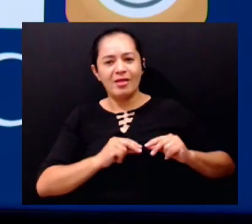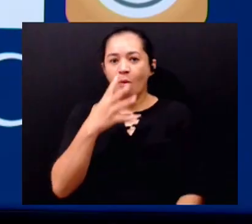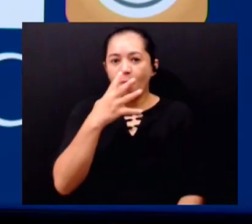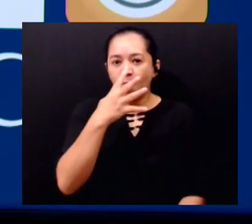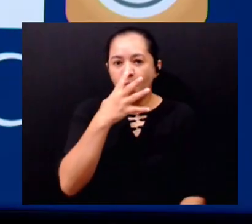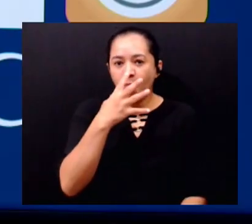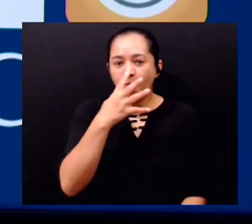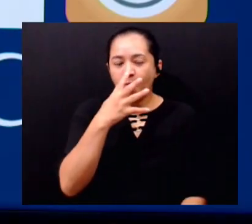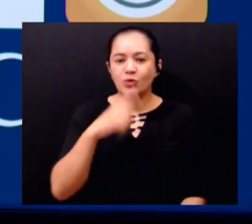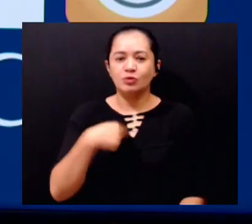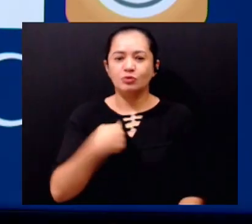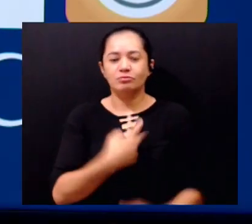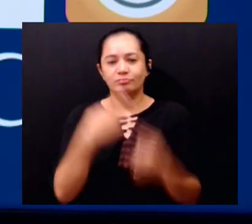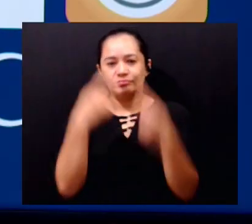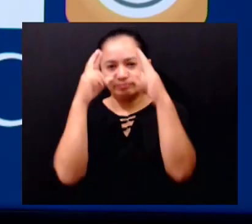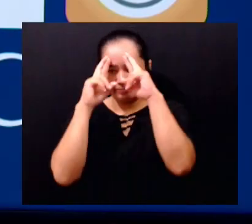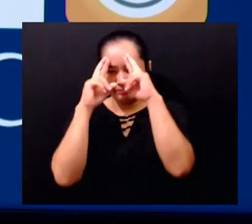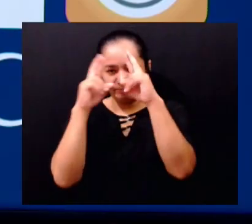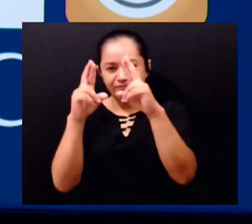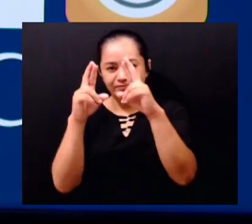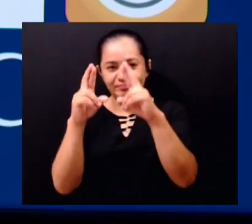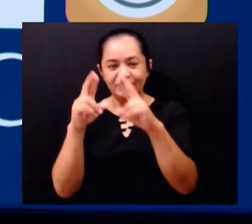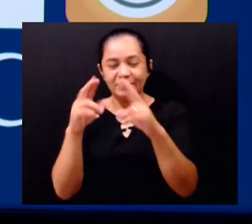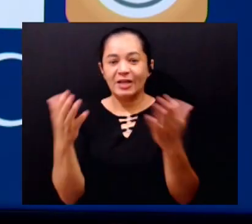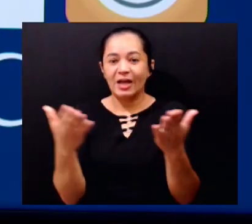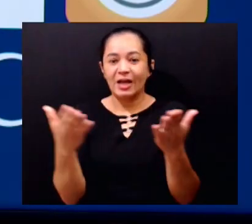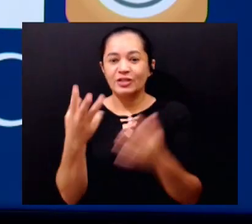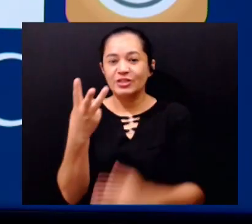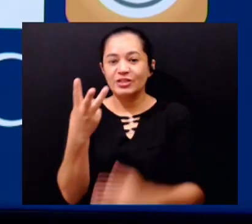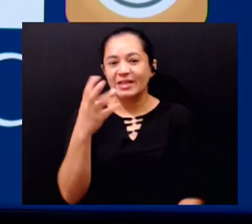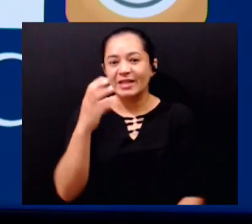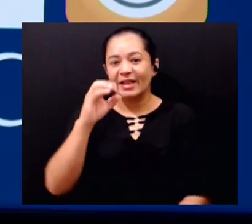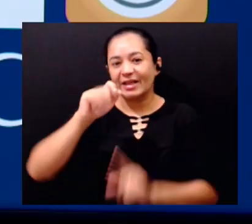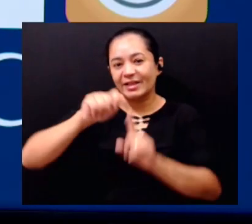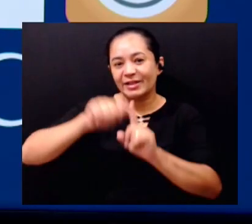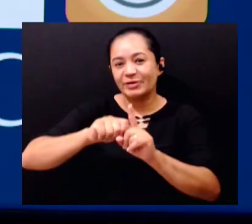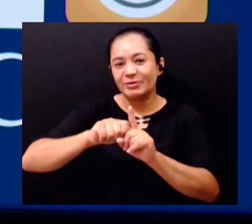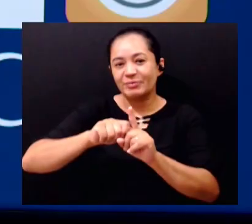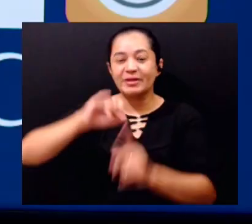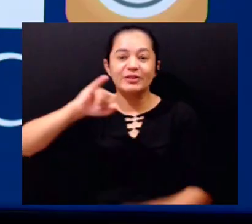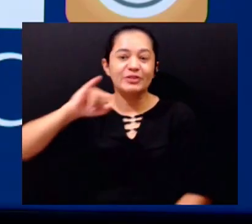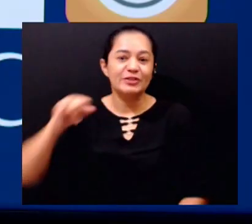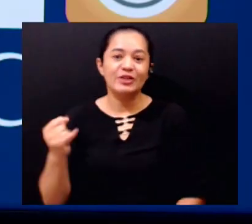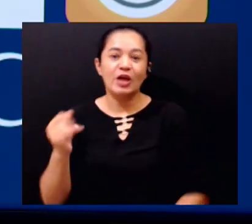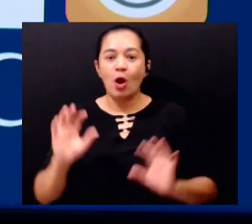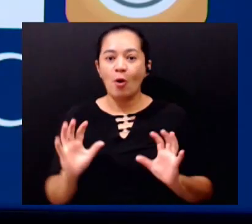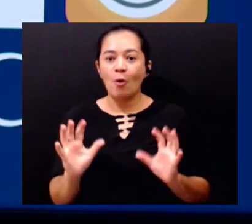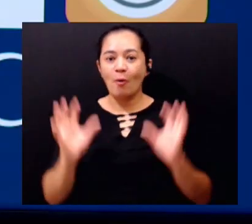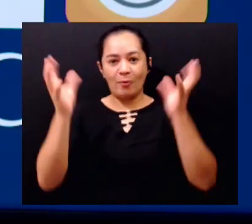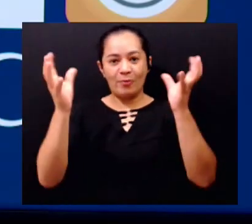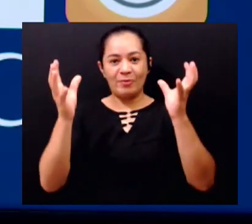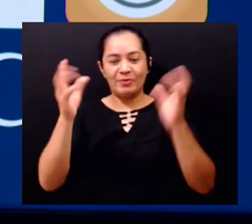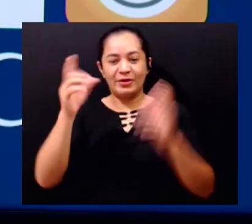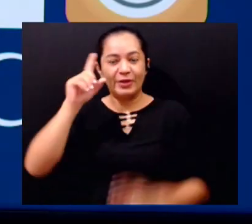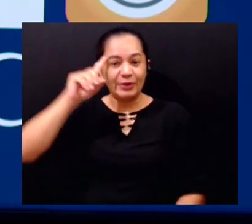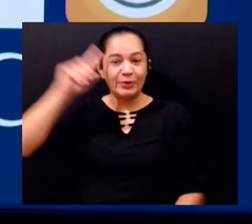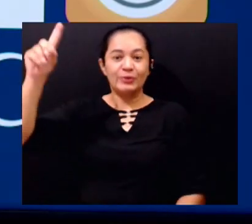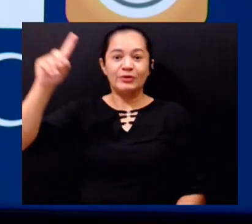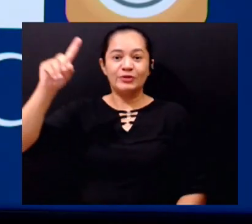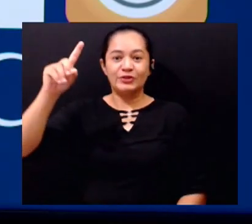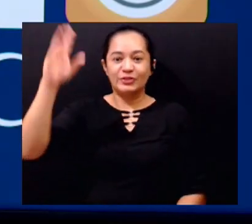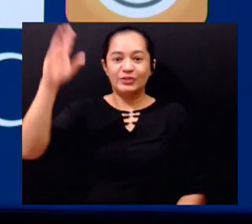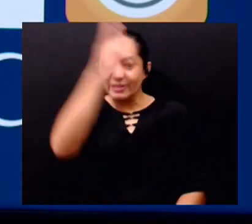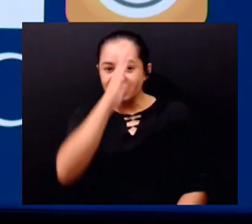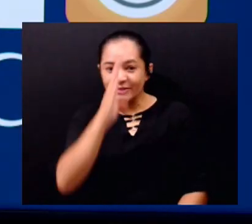respeito. Tanto que no último dia 30 de janeiro foi celebrado o Dia do Quadrinho Nacional. Essa data ela